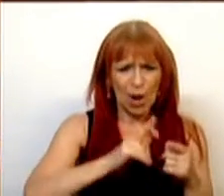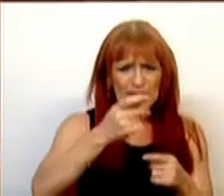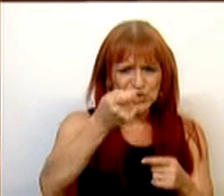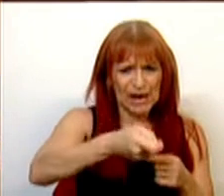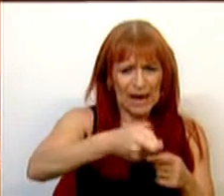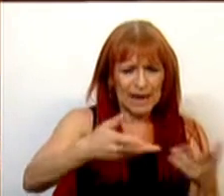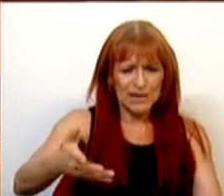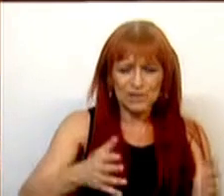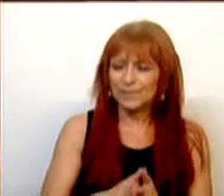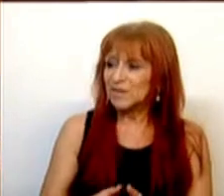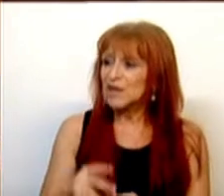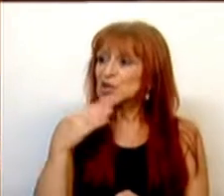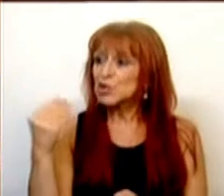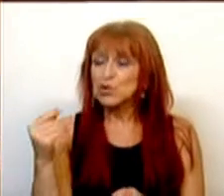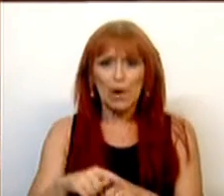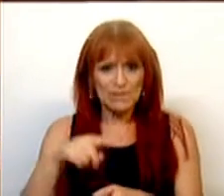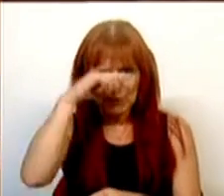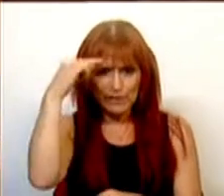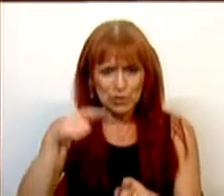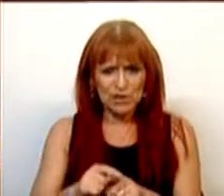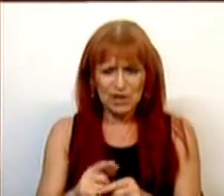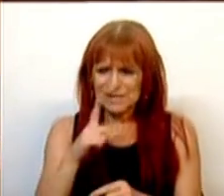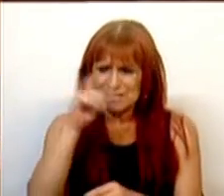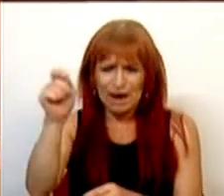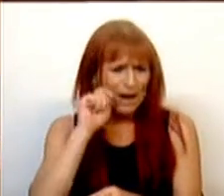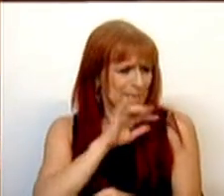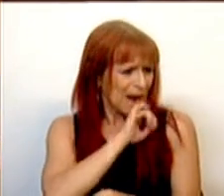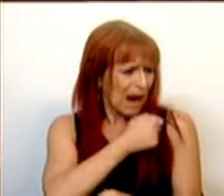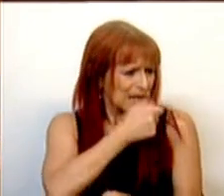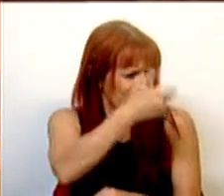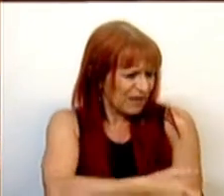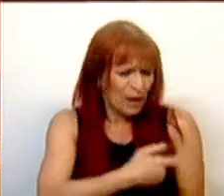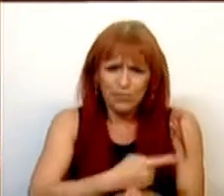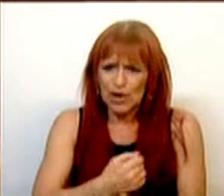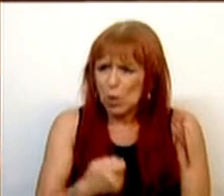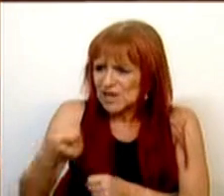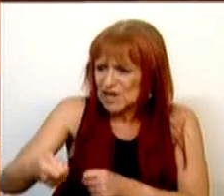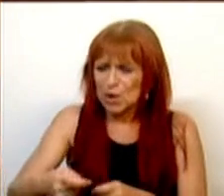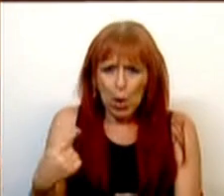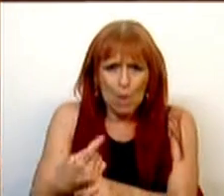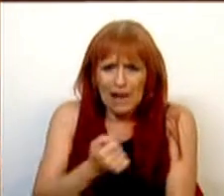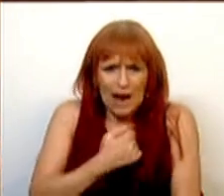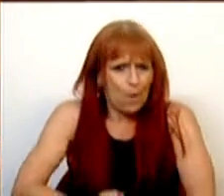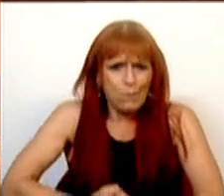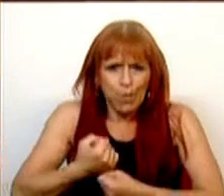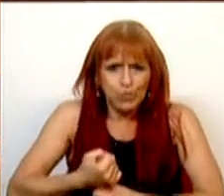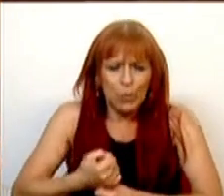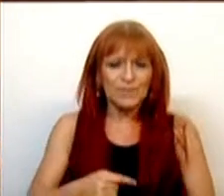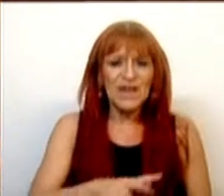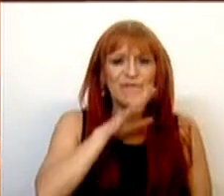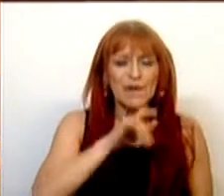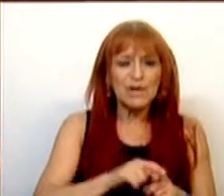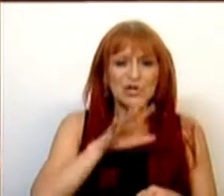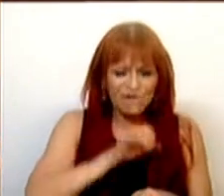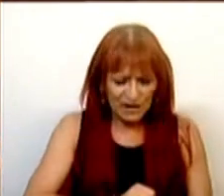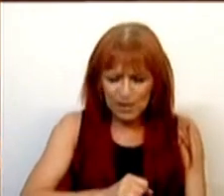das rendas. Temos jovens com dificuldades em sair da casa dos pais porque não conseguem arrendar ou comprar casa. Temos famílias